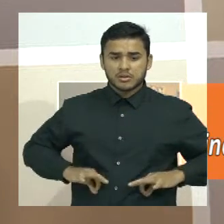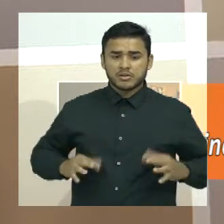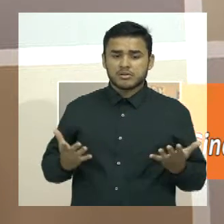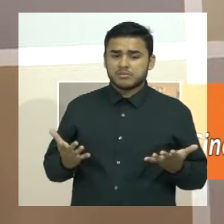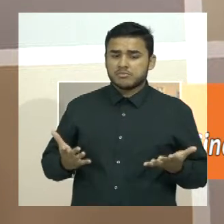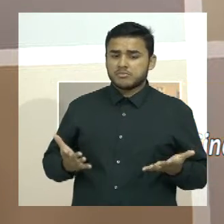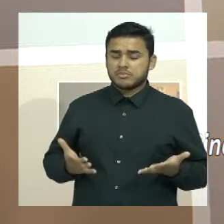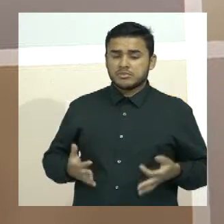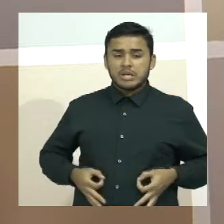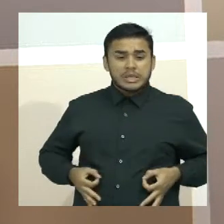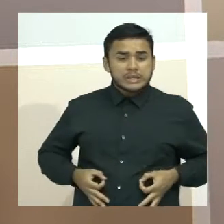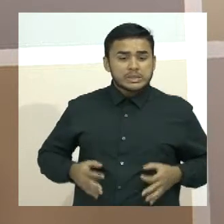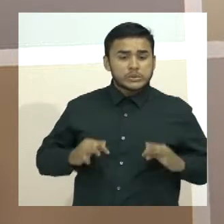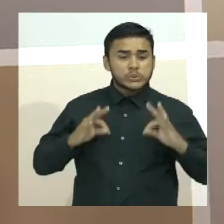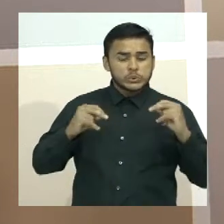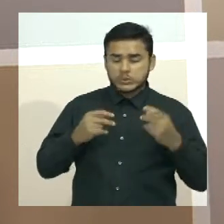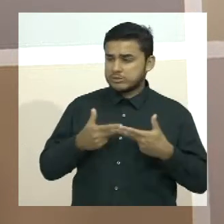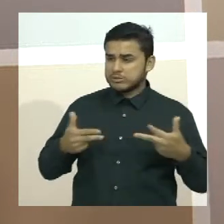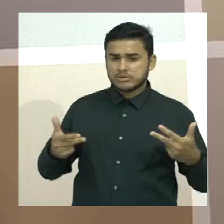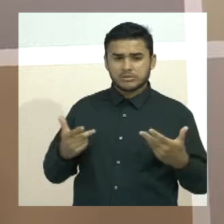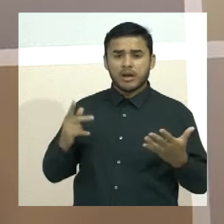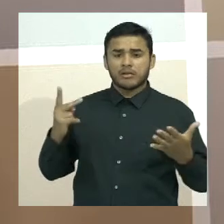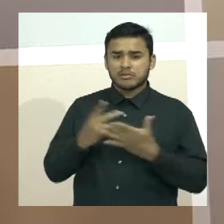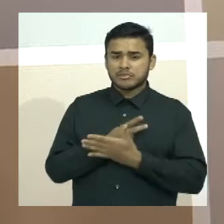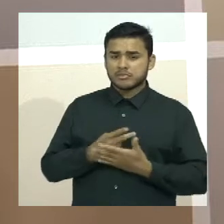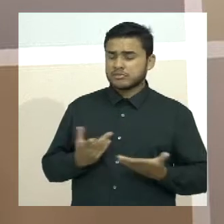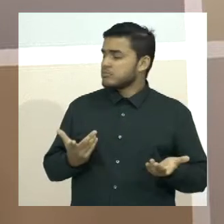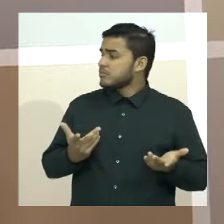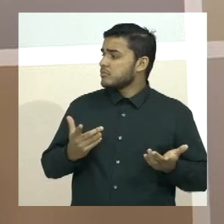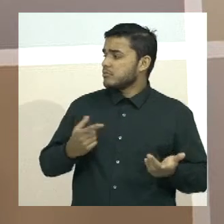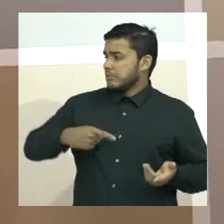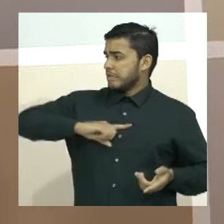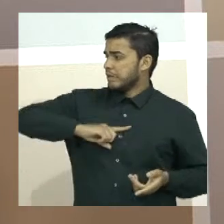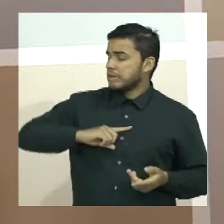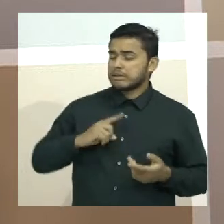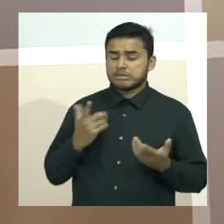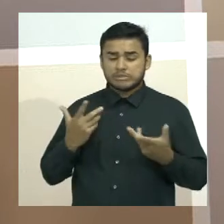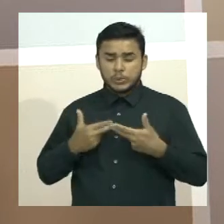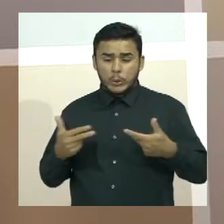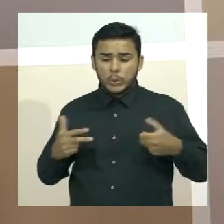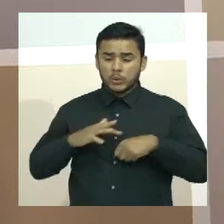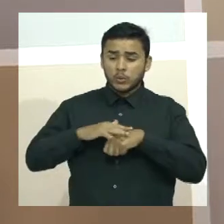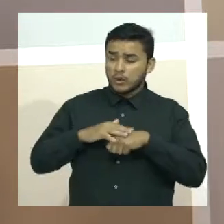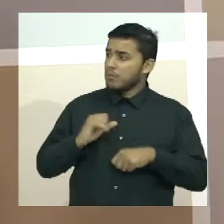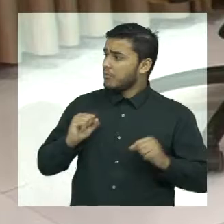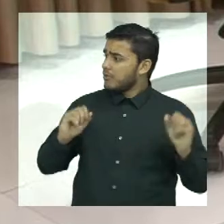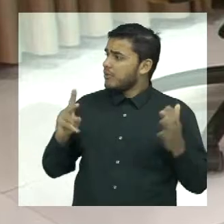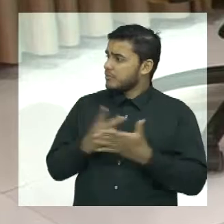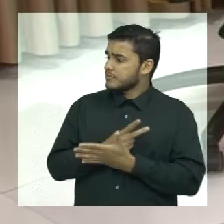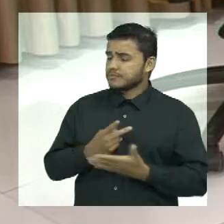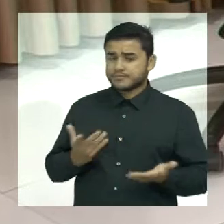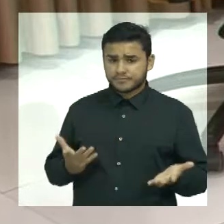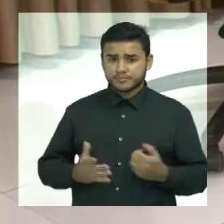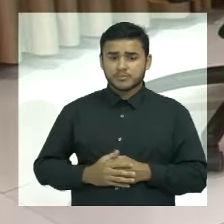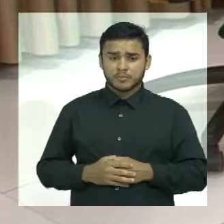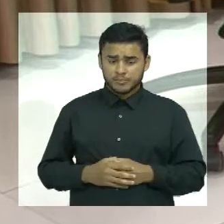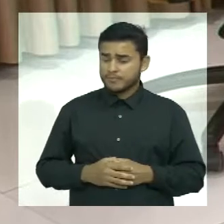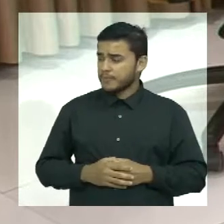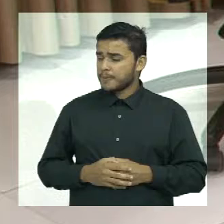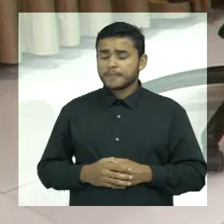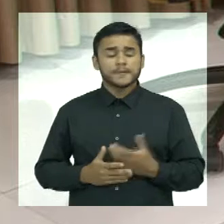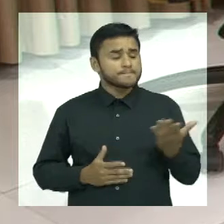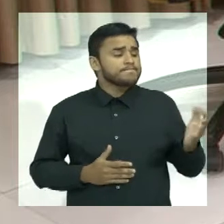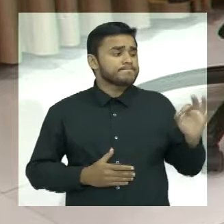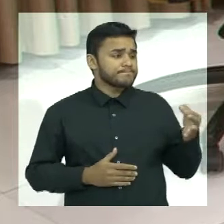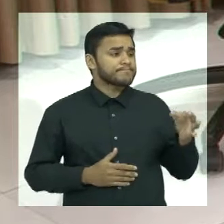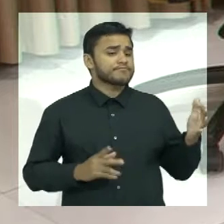alça intestinal, infecção, sepse, morte materna, o que é um absurdo, né, o que é uma catástrofe. E são os assuntos e os exemplos